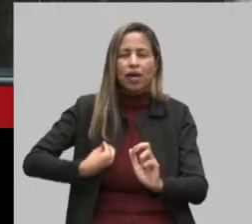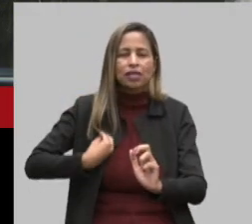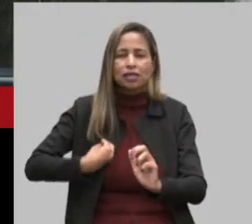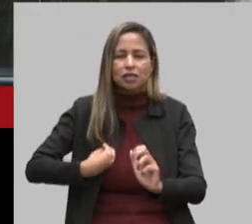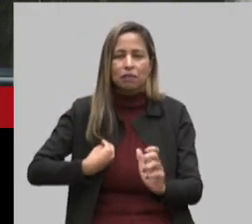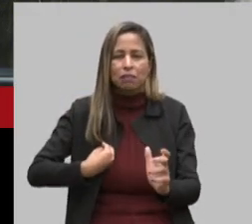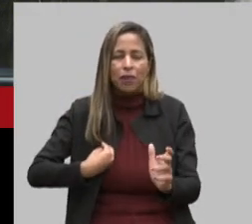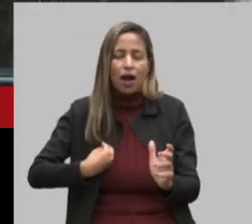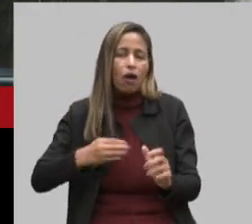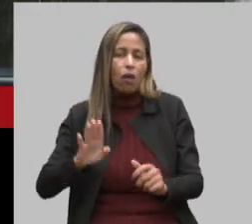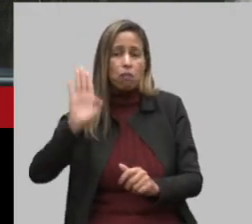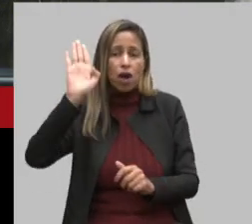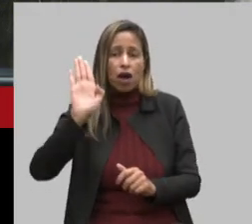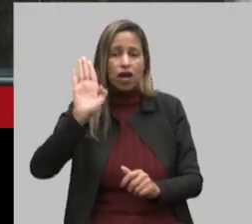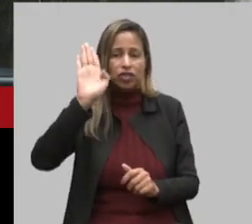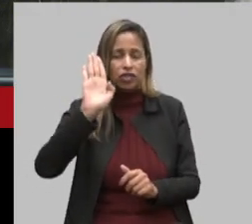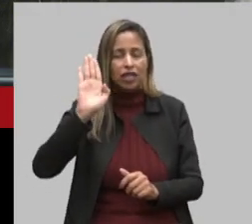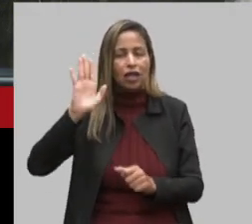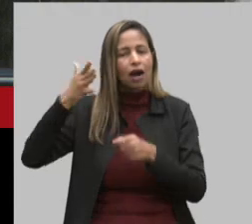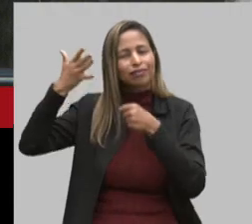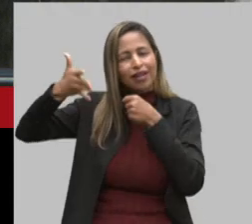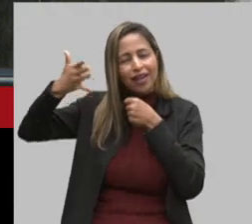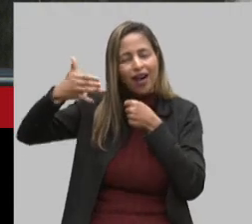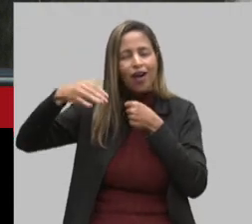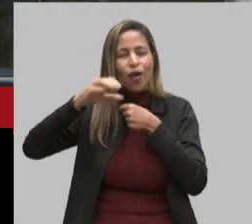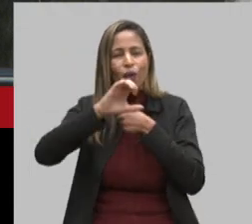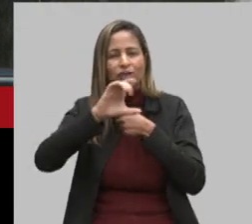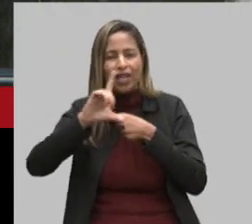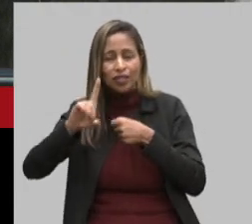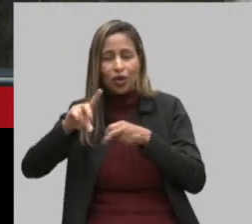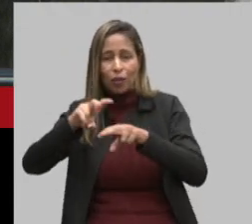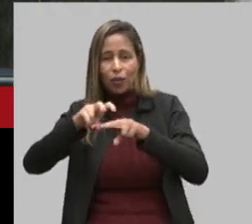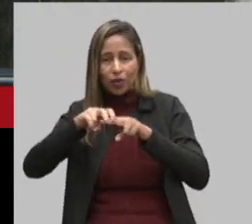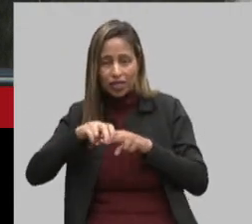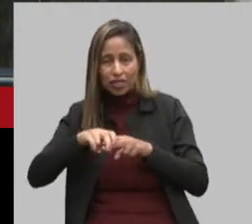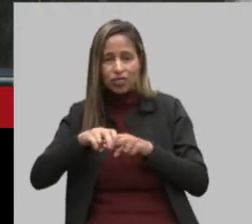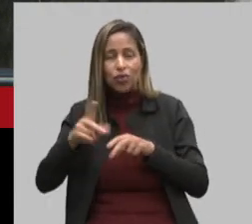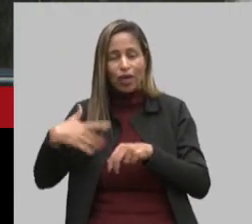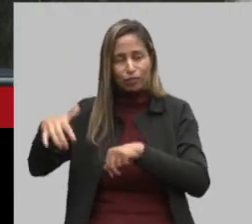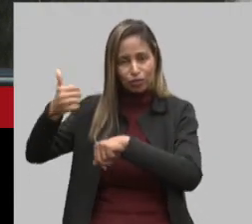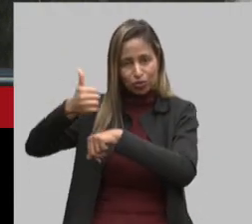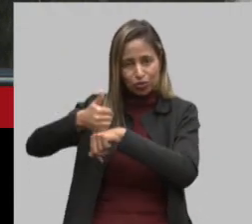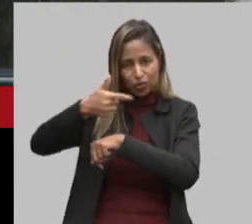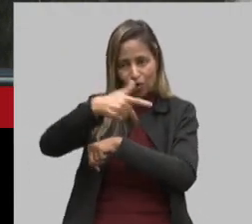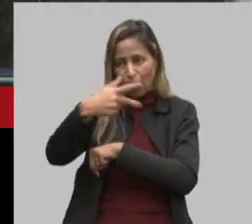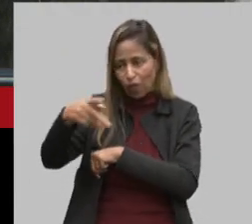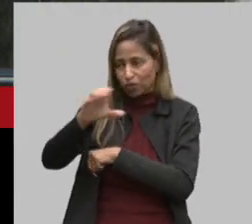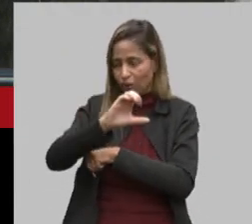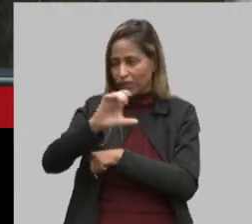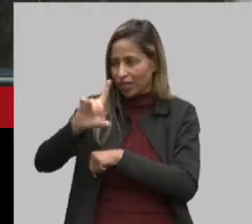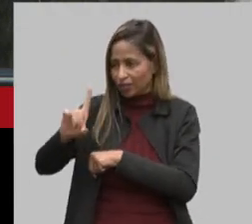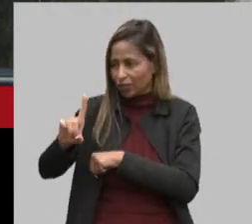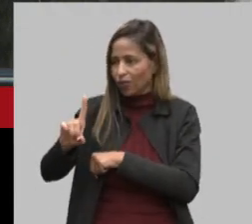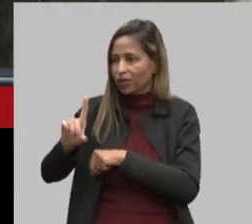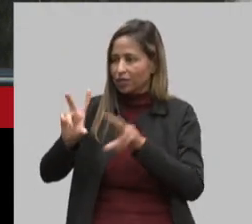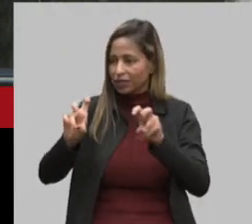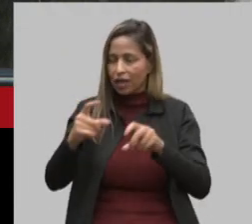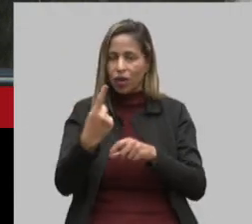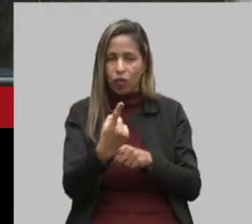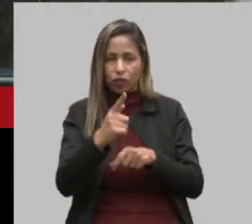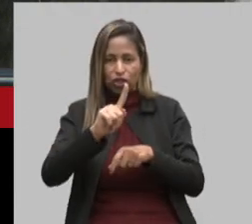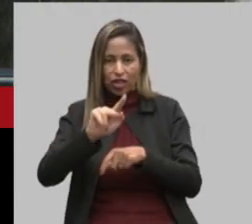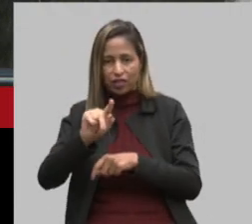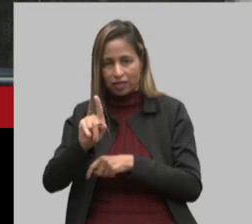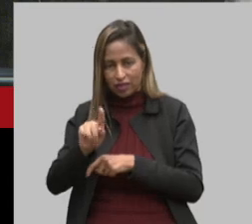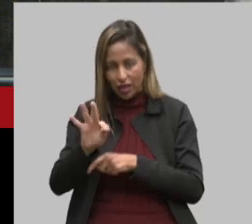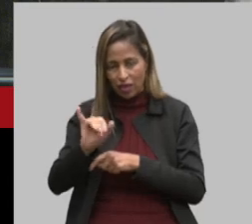se candidatar para orador e coordenador e por esse motivo pelo qual eu estou aqui e os próximos ordenadores do subtema um do GT1